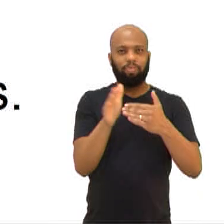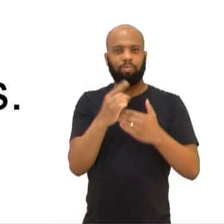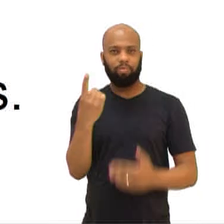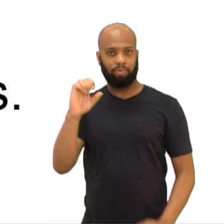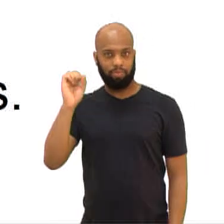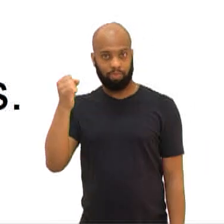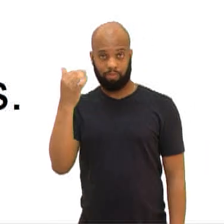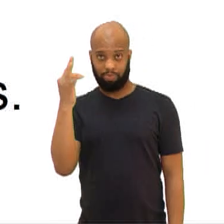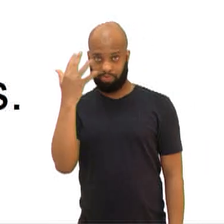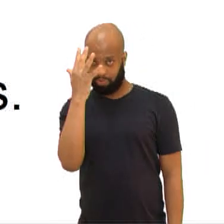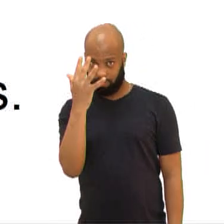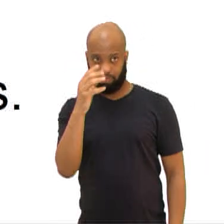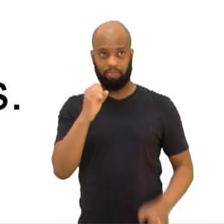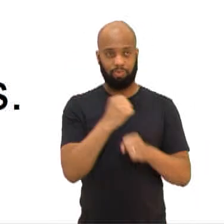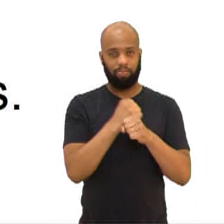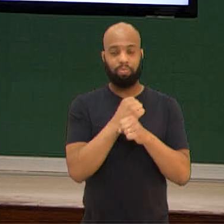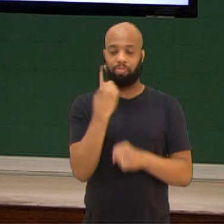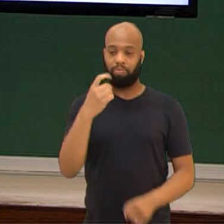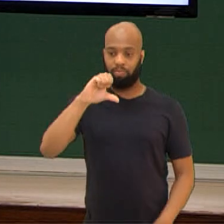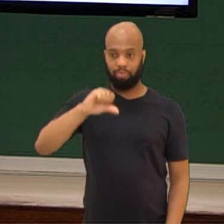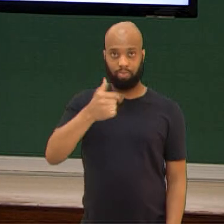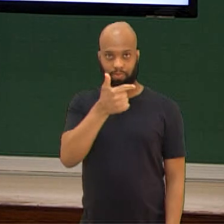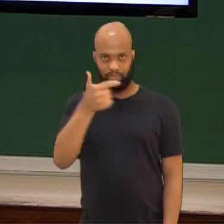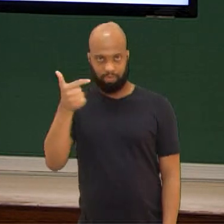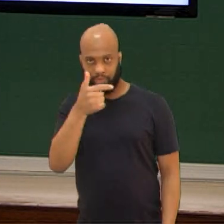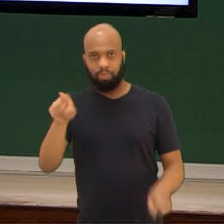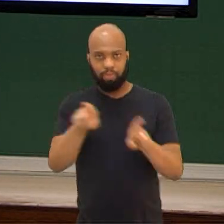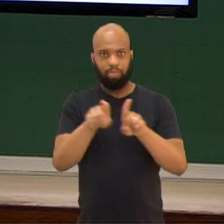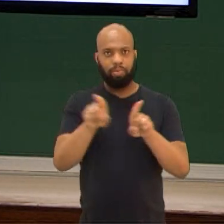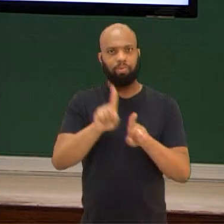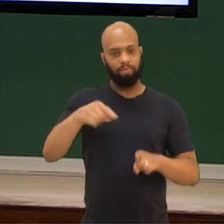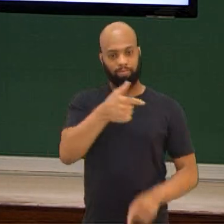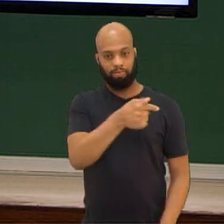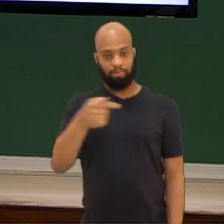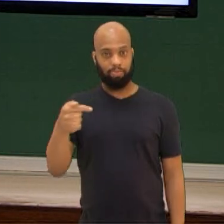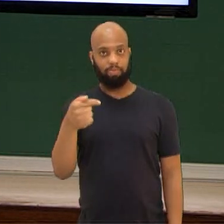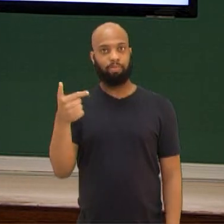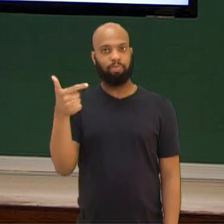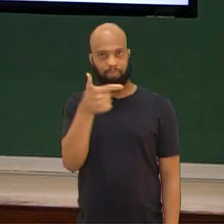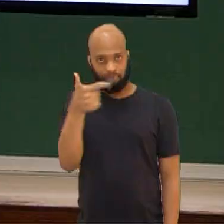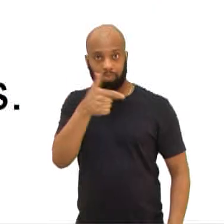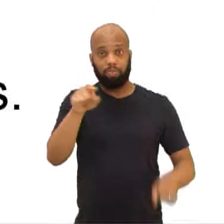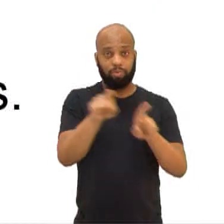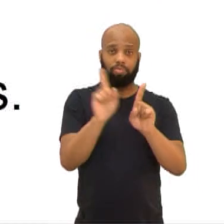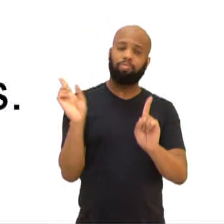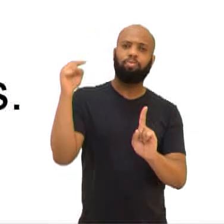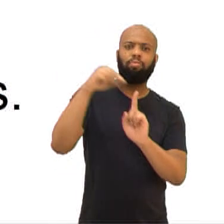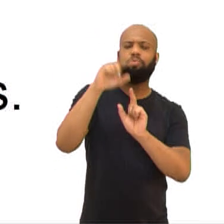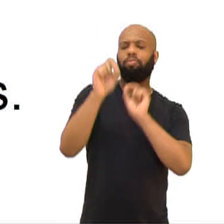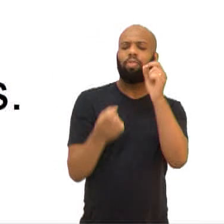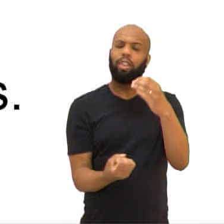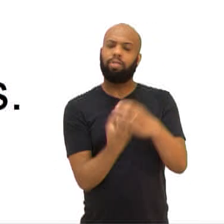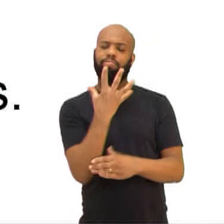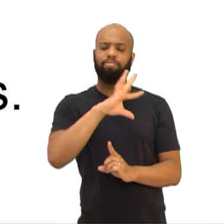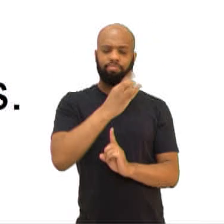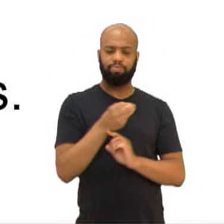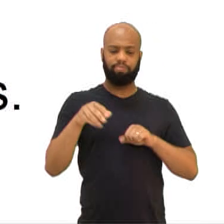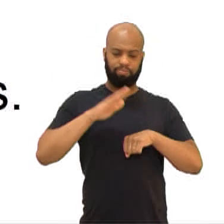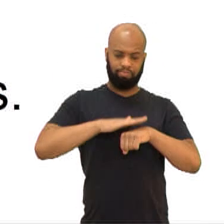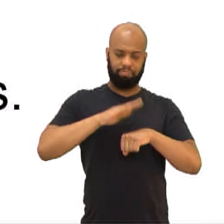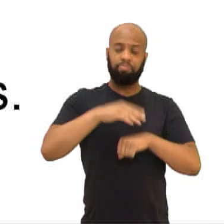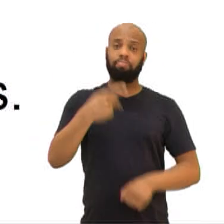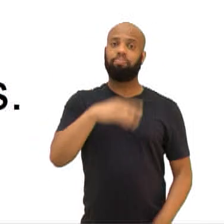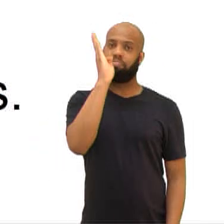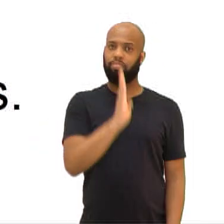de 1922, também chamada de Semana de 22, e o objetivo era criar uma arte genuinamente brasileira